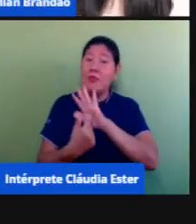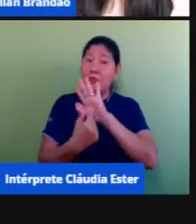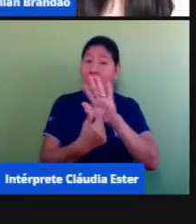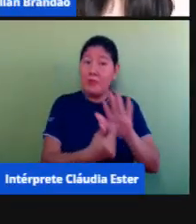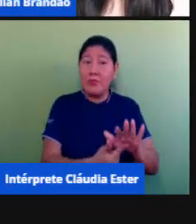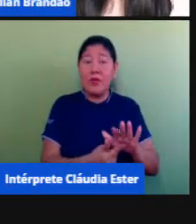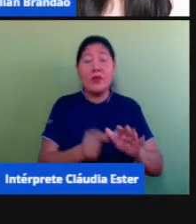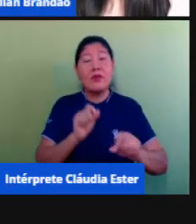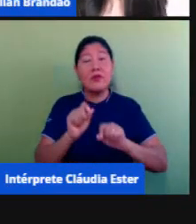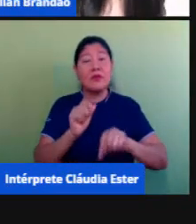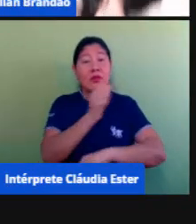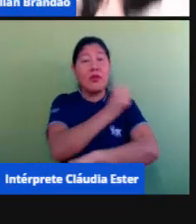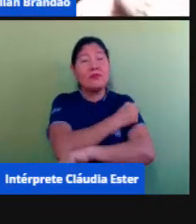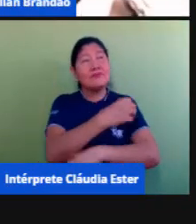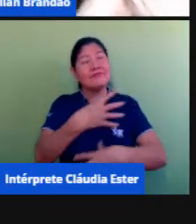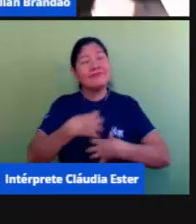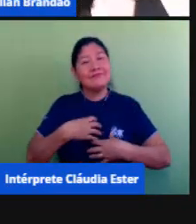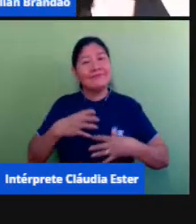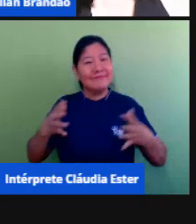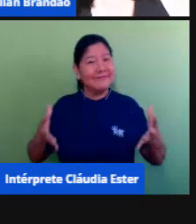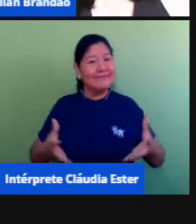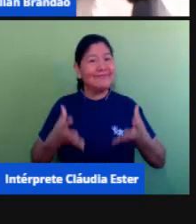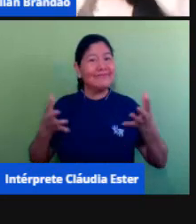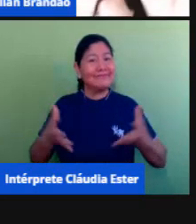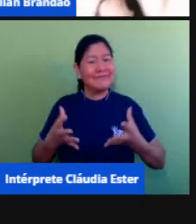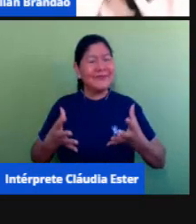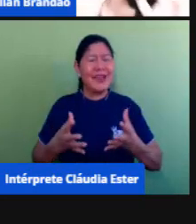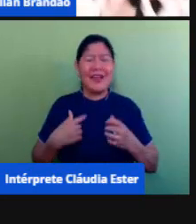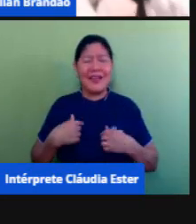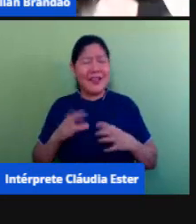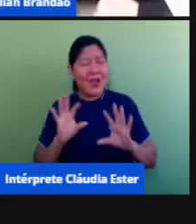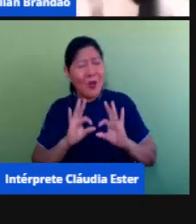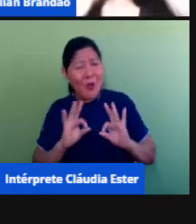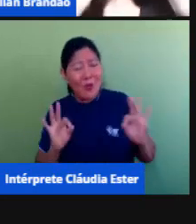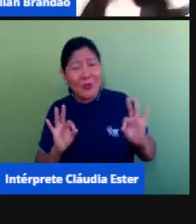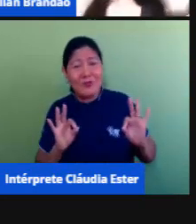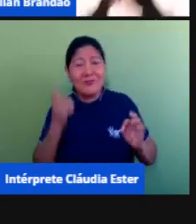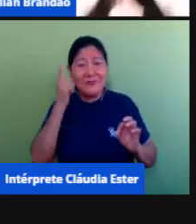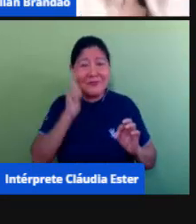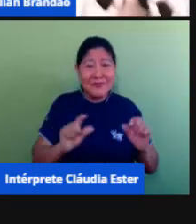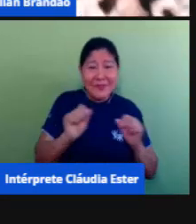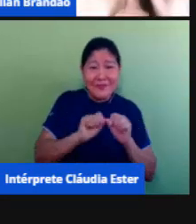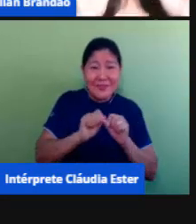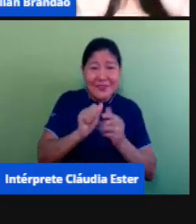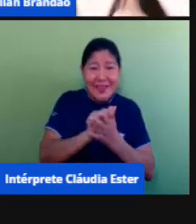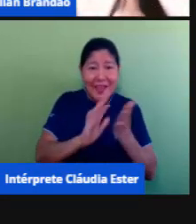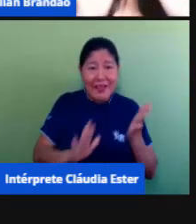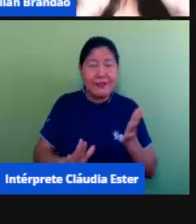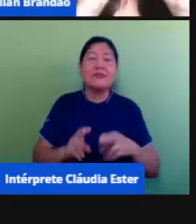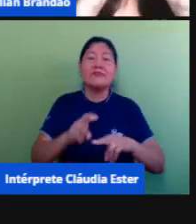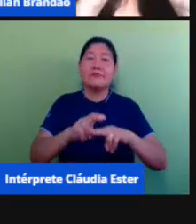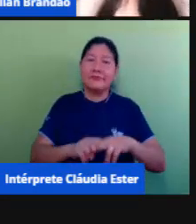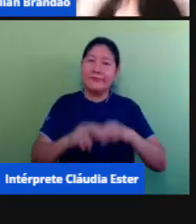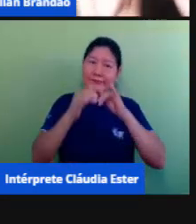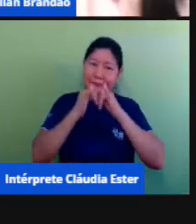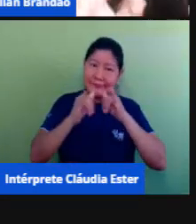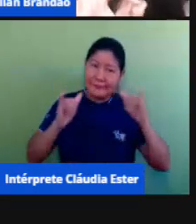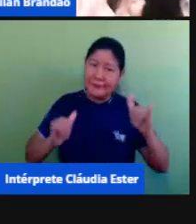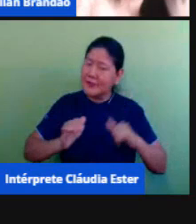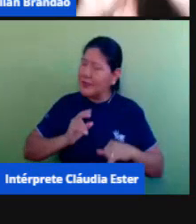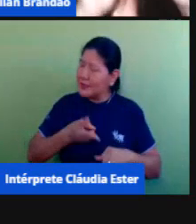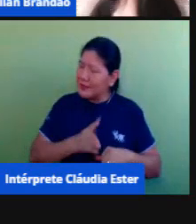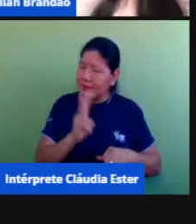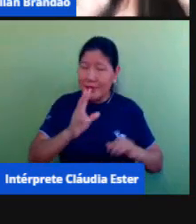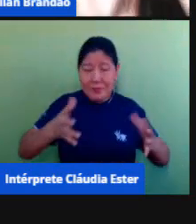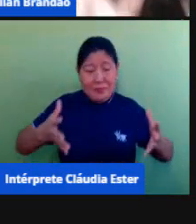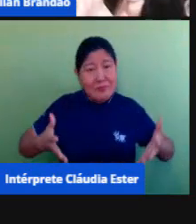mais motivado ainda a participar das aulas. Eu digo que, assim, tem que ter sempre aquele gostinho do que eu quero